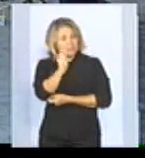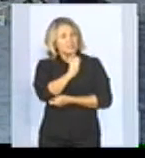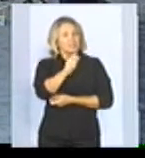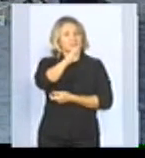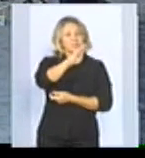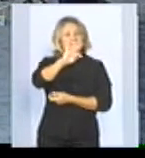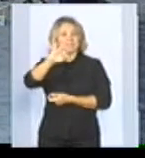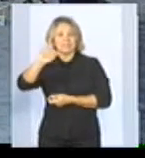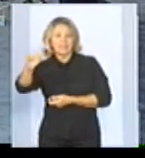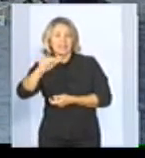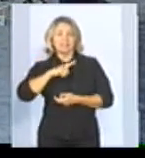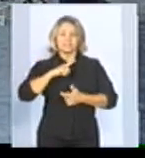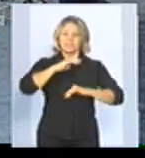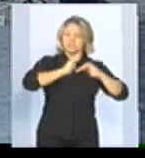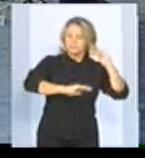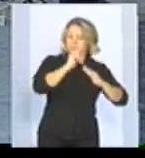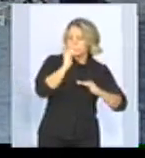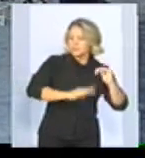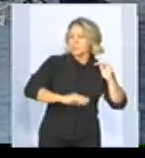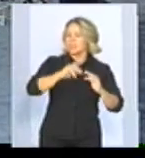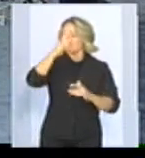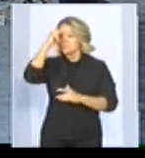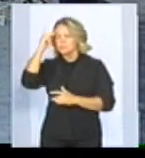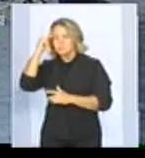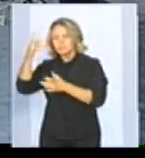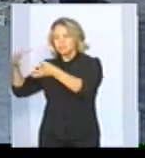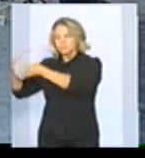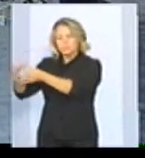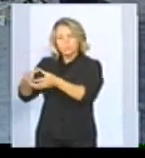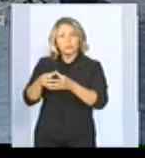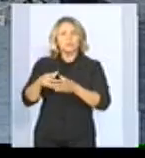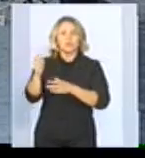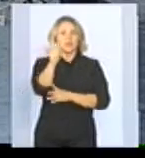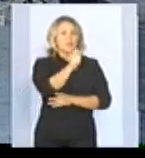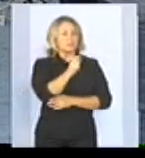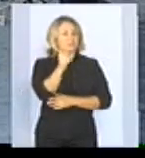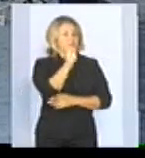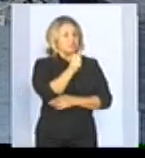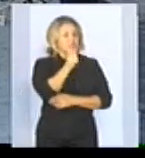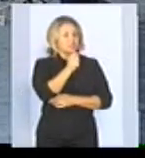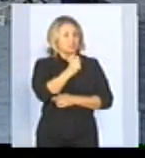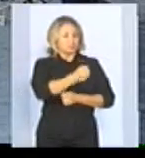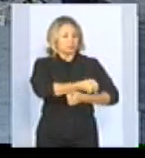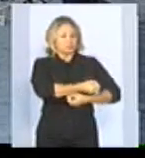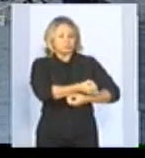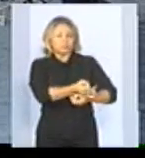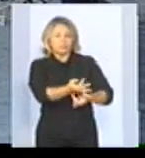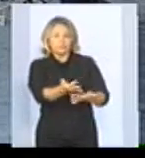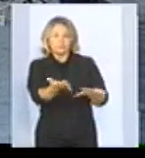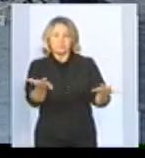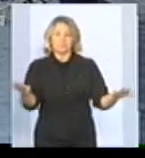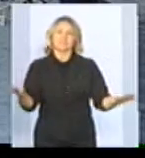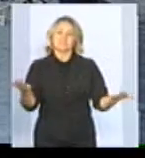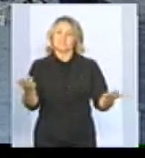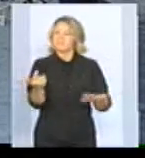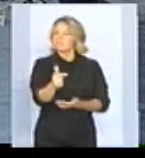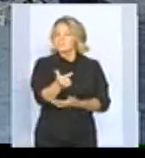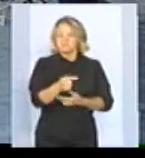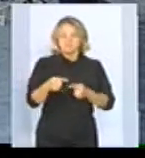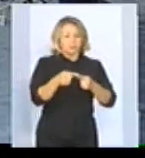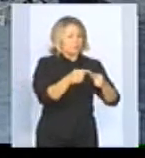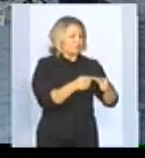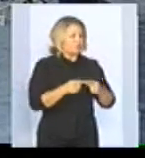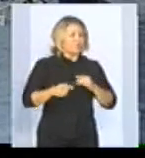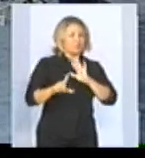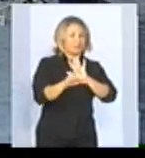englobam programadores operadores fornecedores a bta é uma associação pluralista eh não tem nenhuma correlação